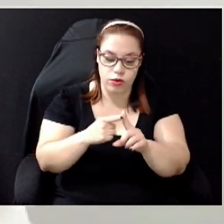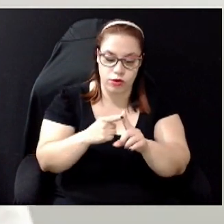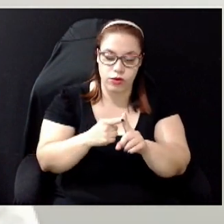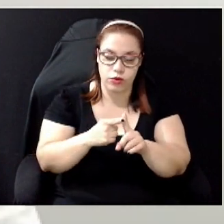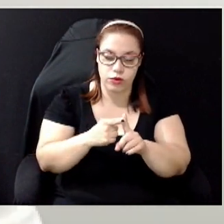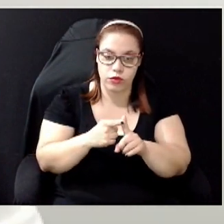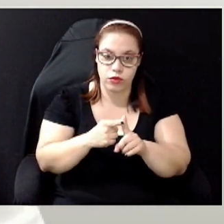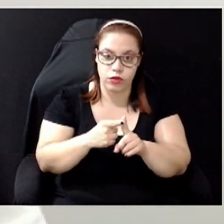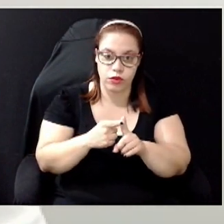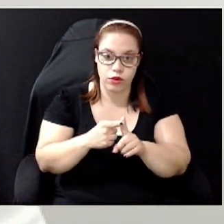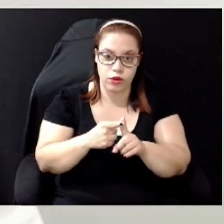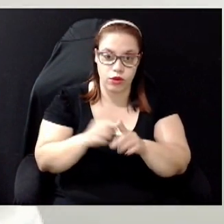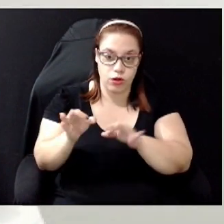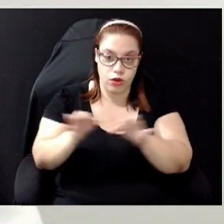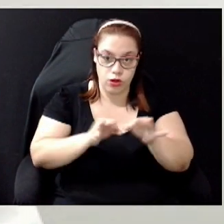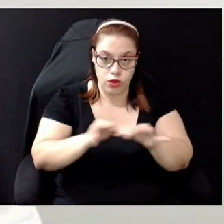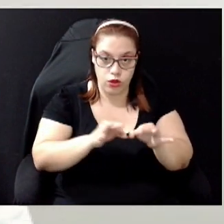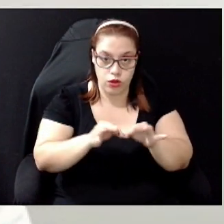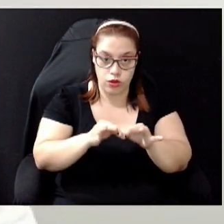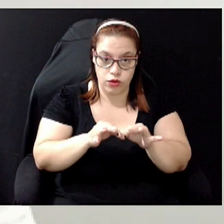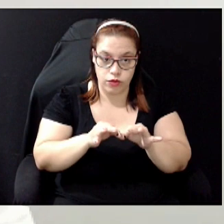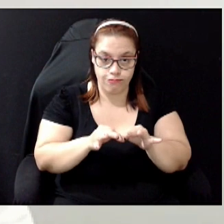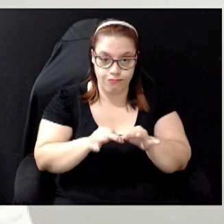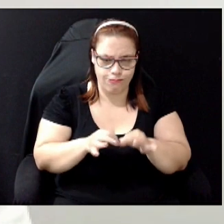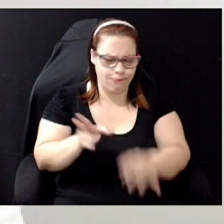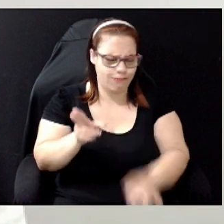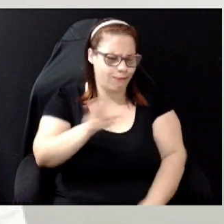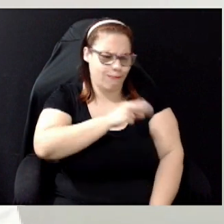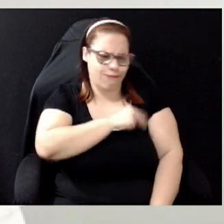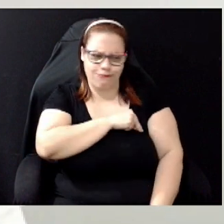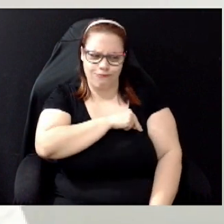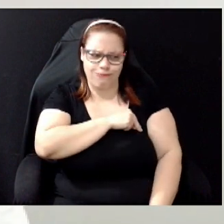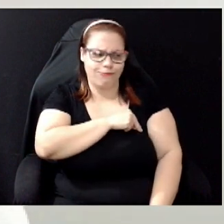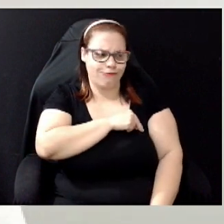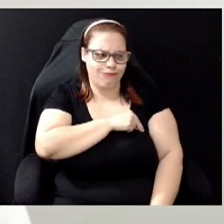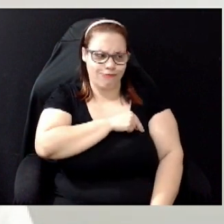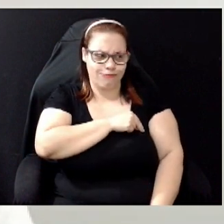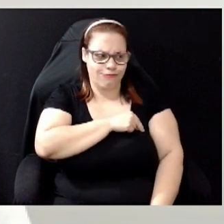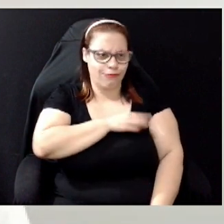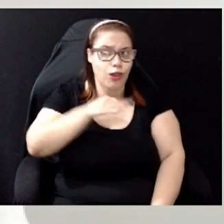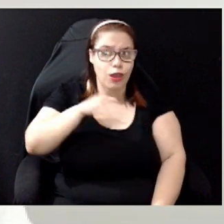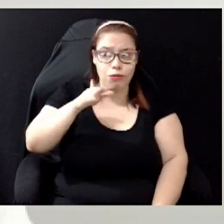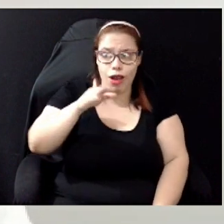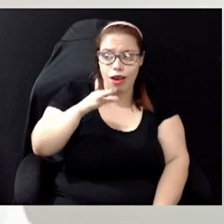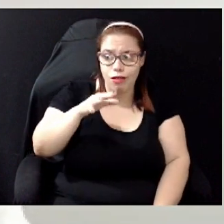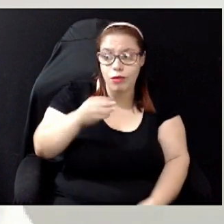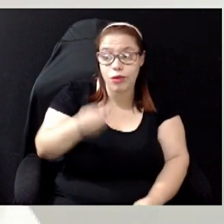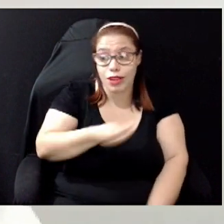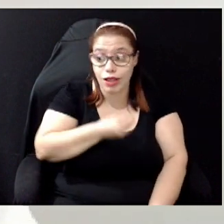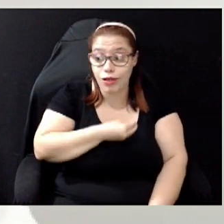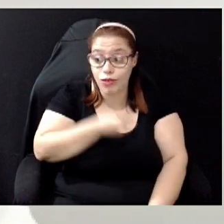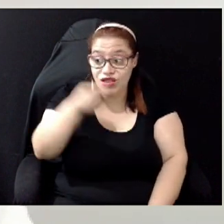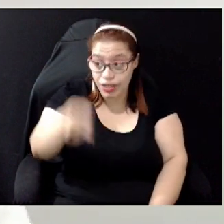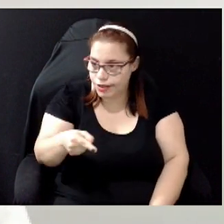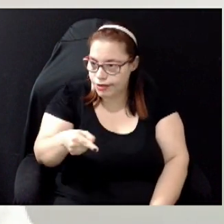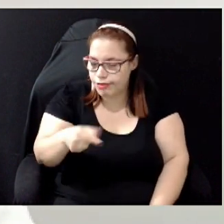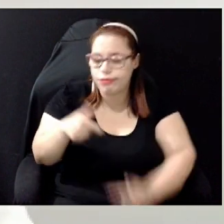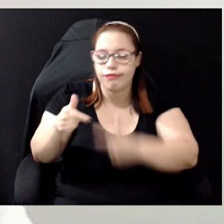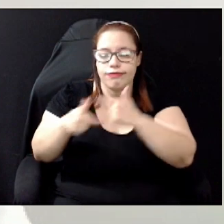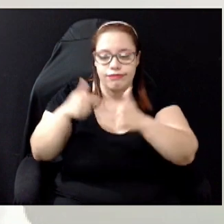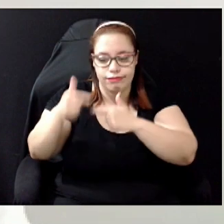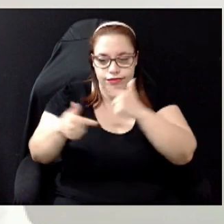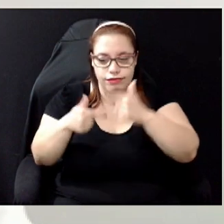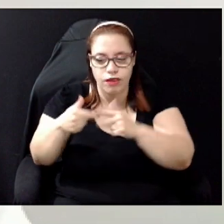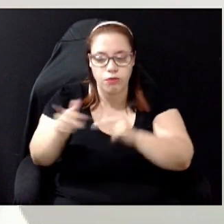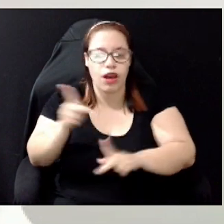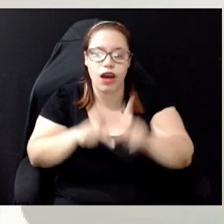atingiu o marco regulatório do saneamento. Isso é sensacional para a cidade, e mais do que para a cidade, é para quem vive nela, porque a gente